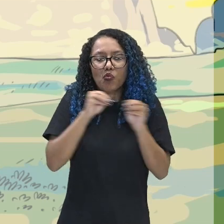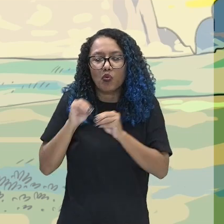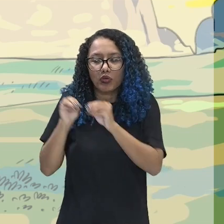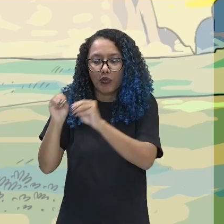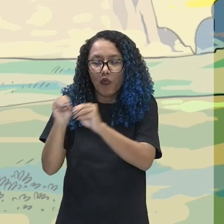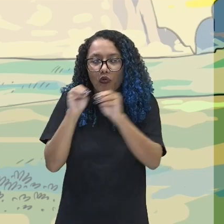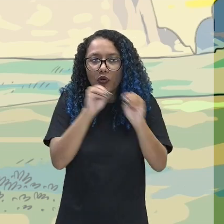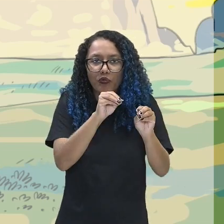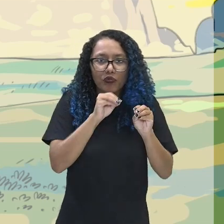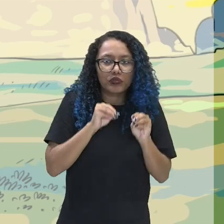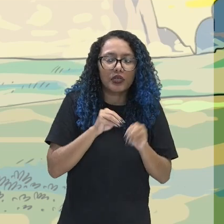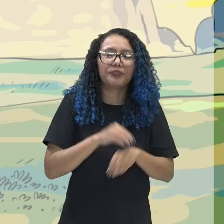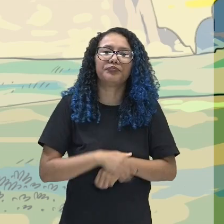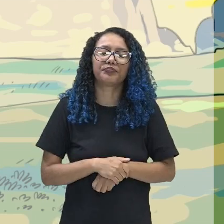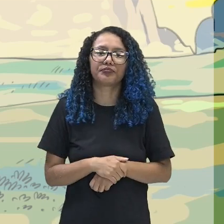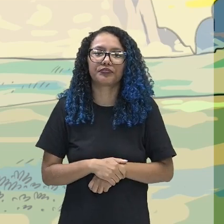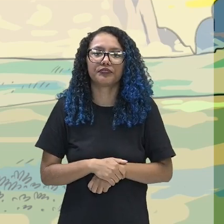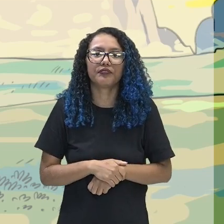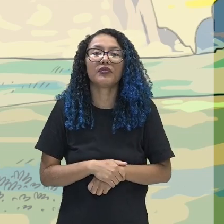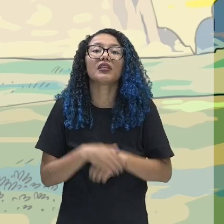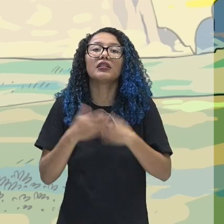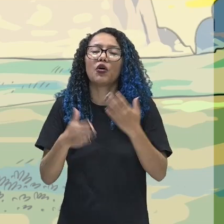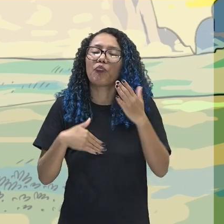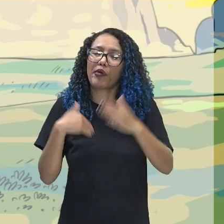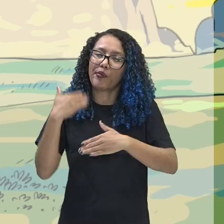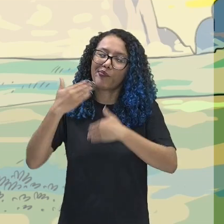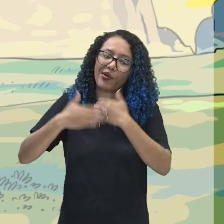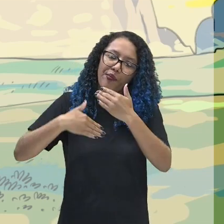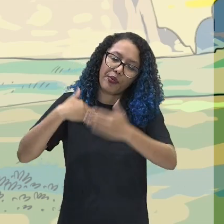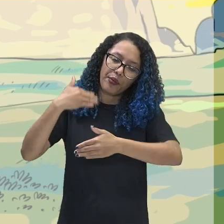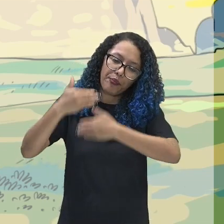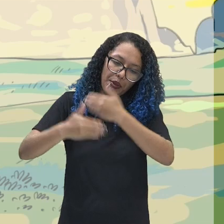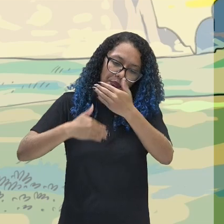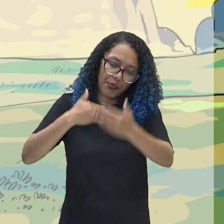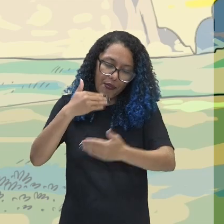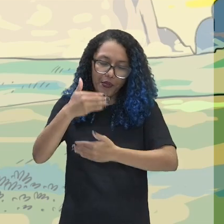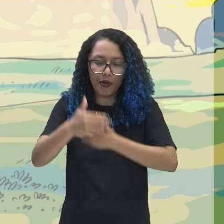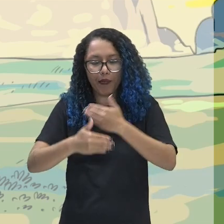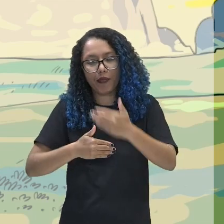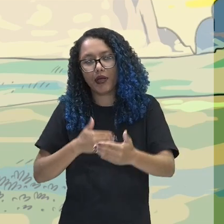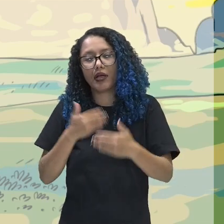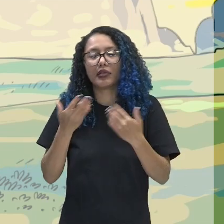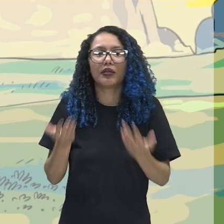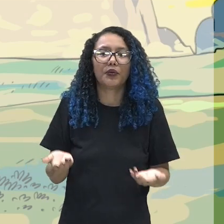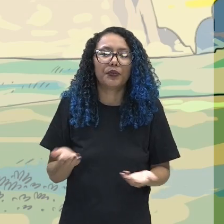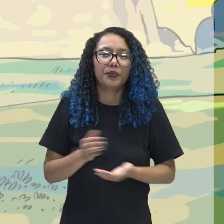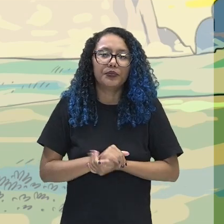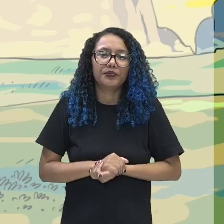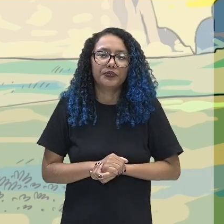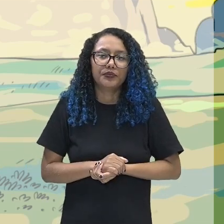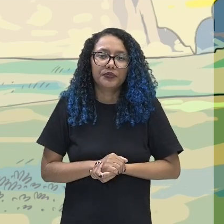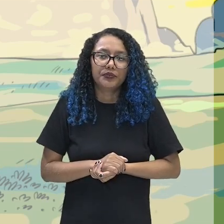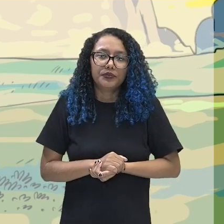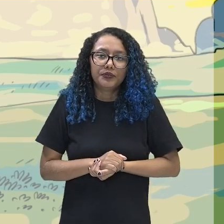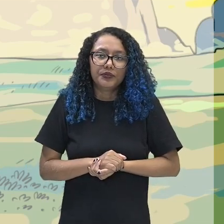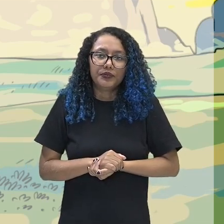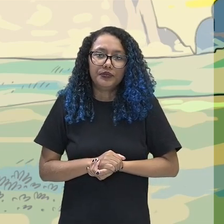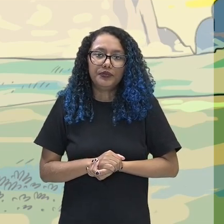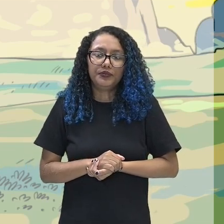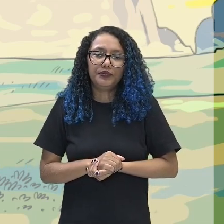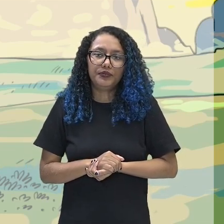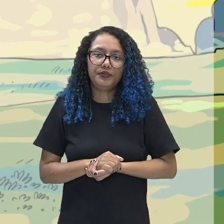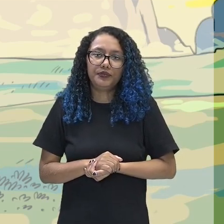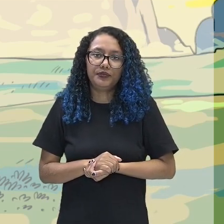vai passando, eles vão evoluindo também na escala evolutiva, eles começam então a